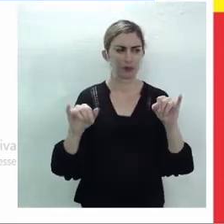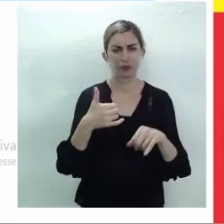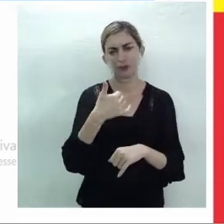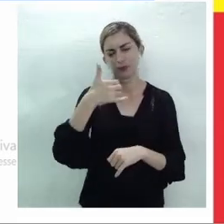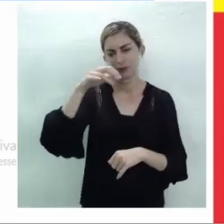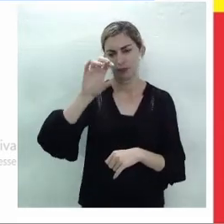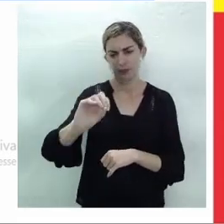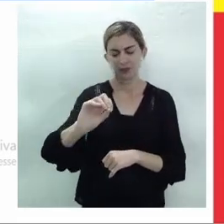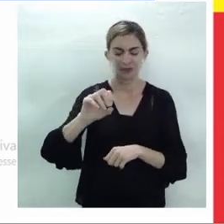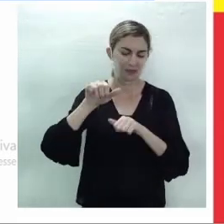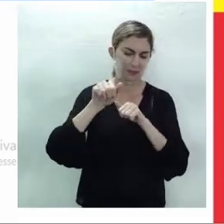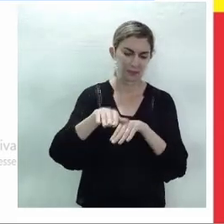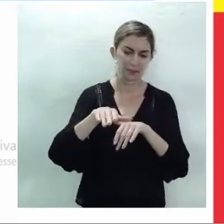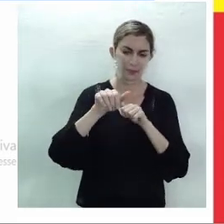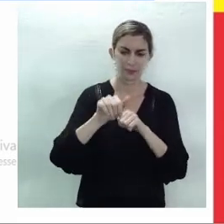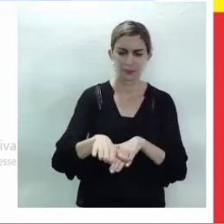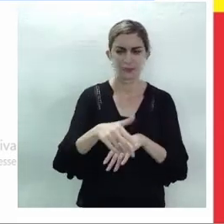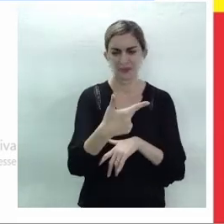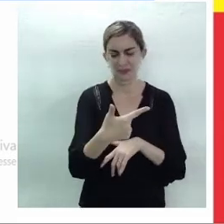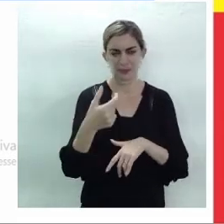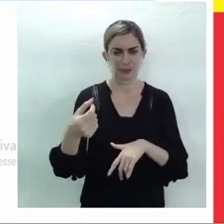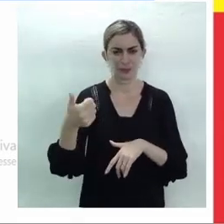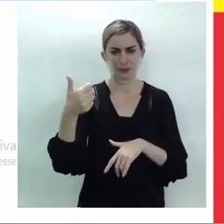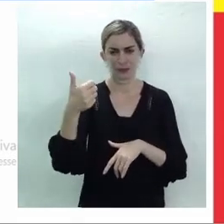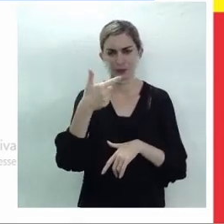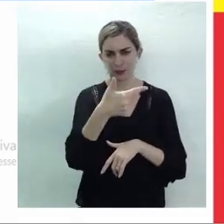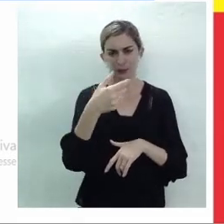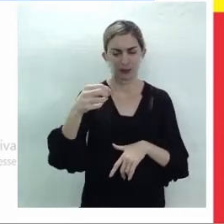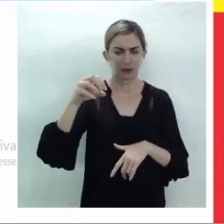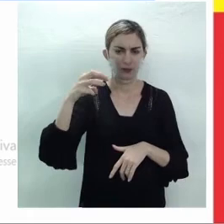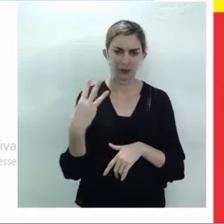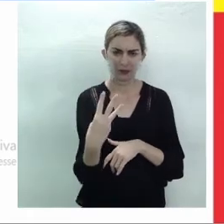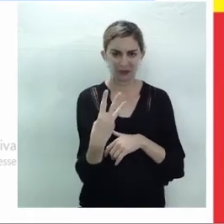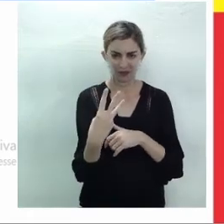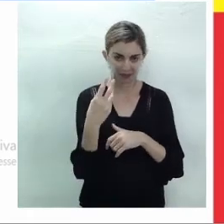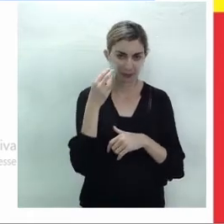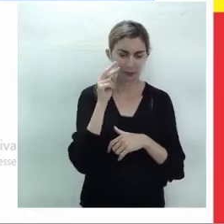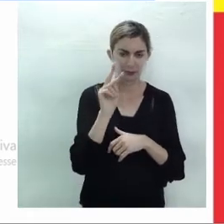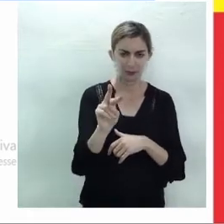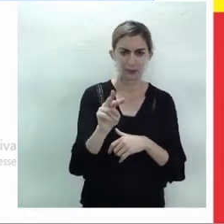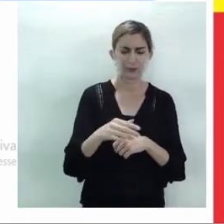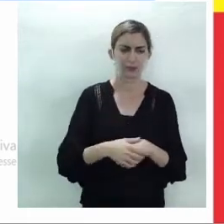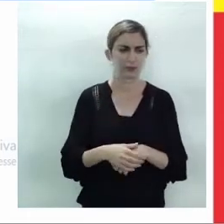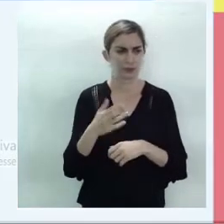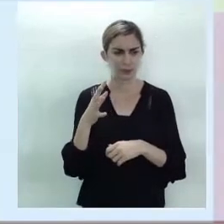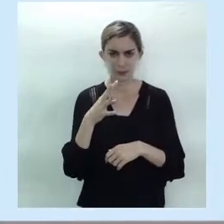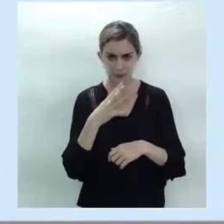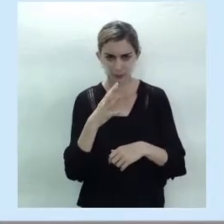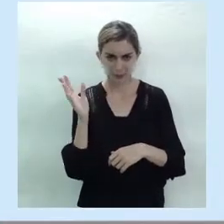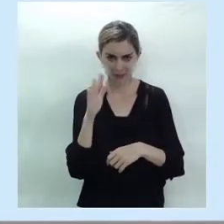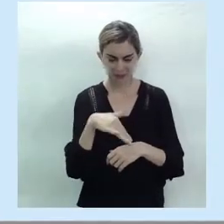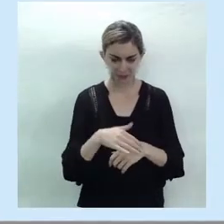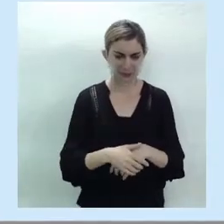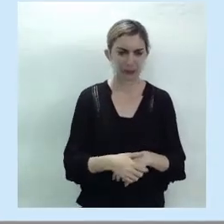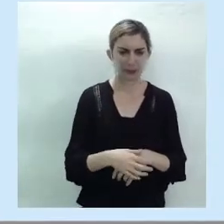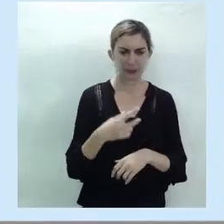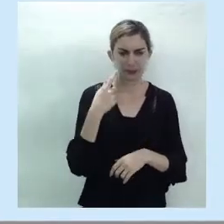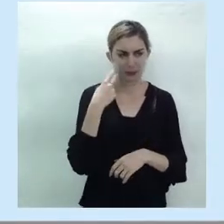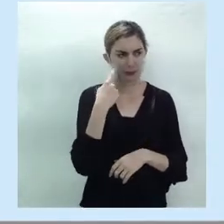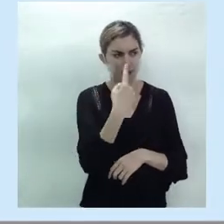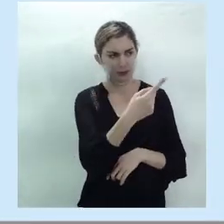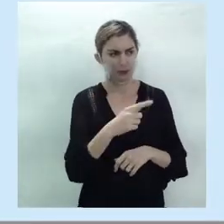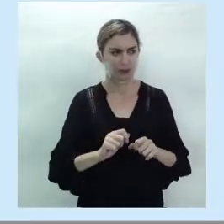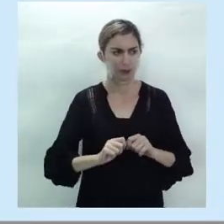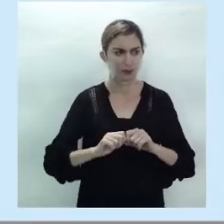dia 10 de setembro de 2003. Então, vejam só, princípios, vamos conhecê-los. Vamos lá aqui,